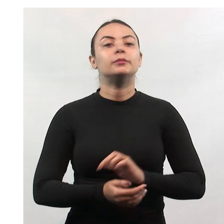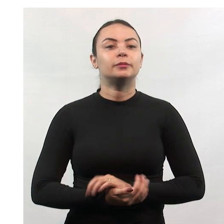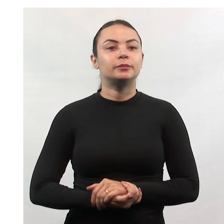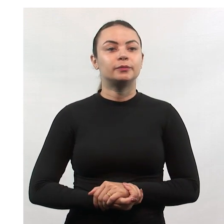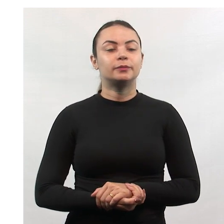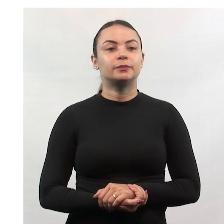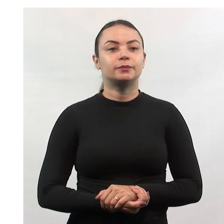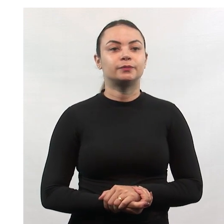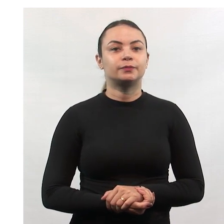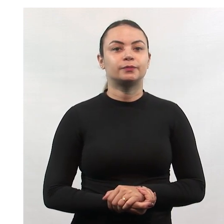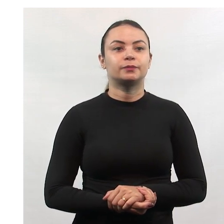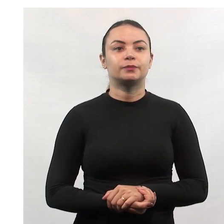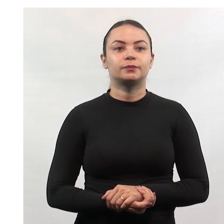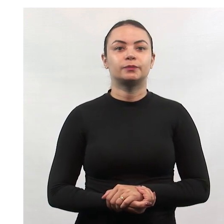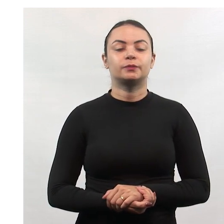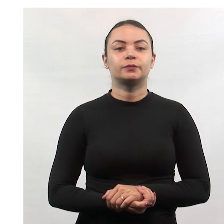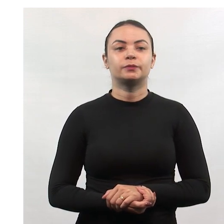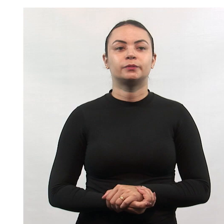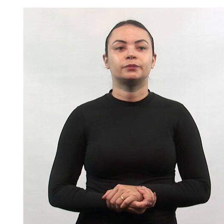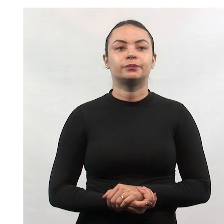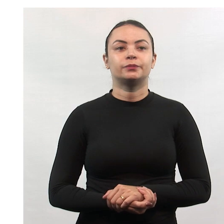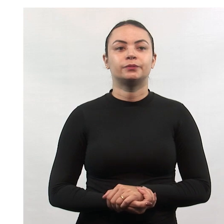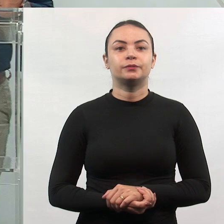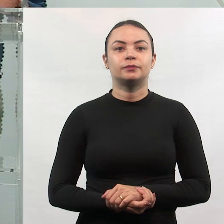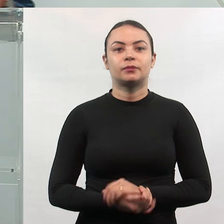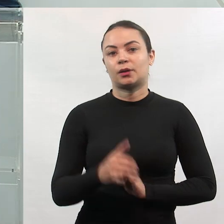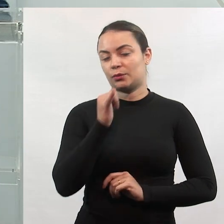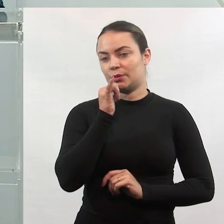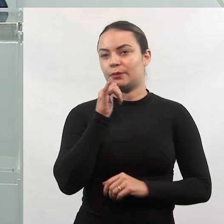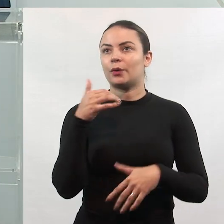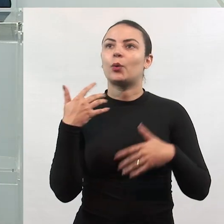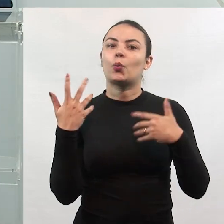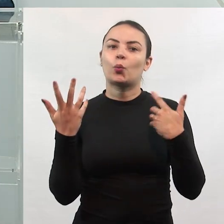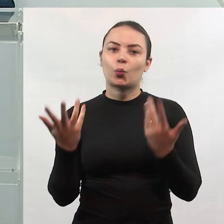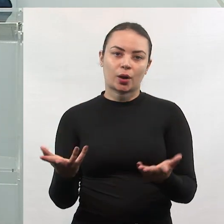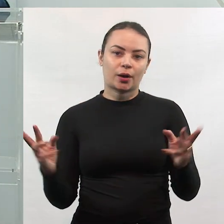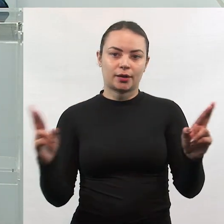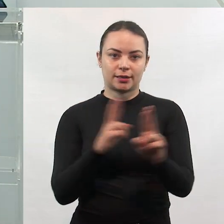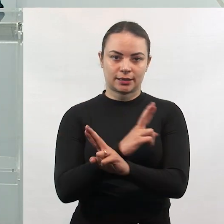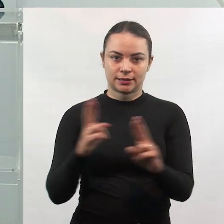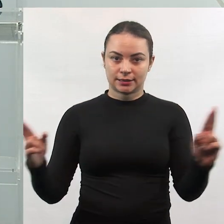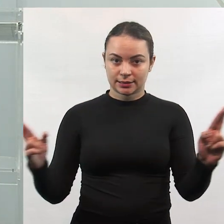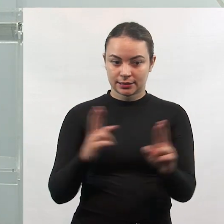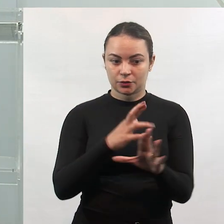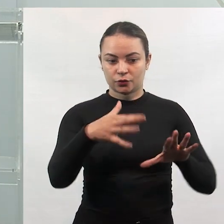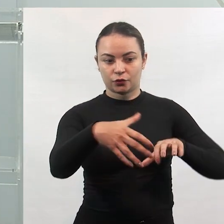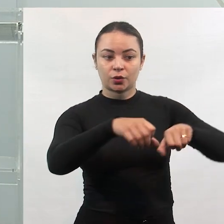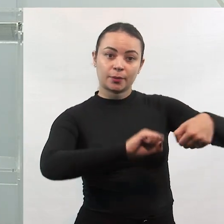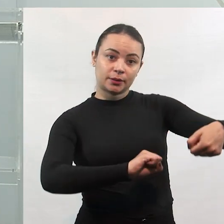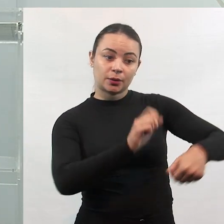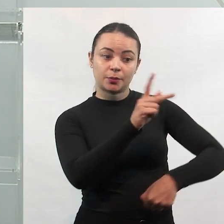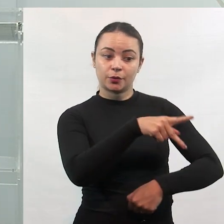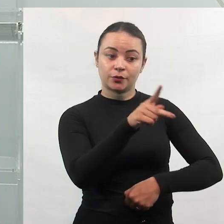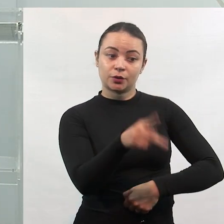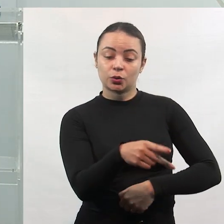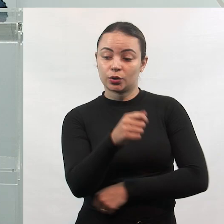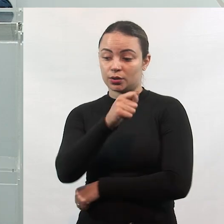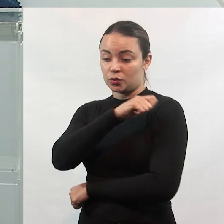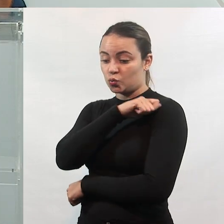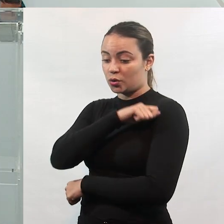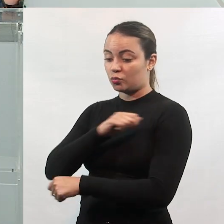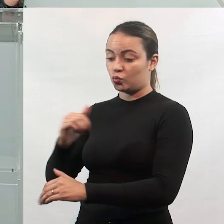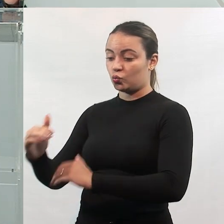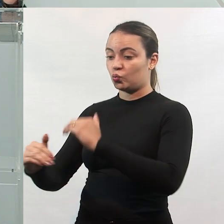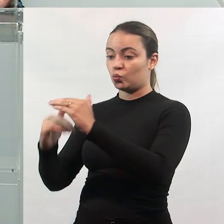forma afirmativa da pergunta, tá? Então, quando eu digo assim, qual a relação entre a formação continuada de professores e o